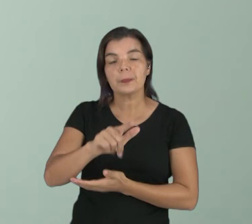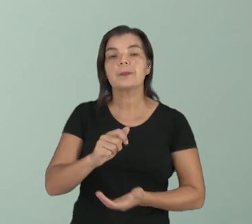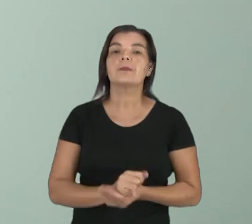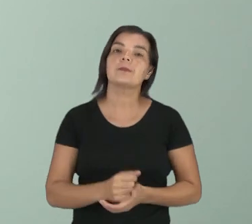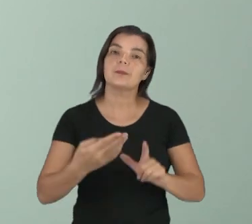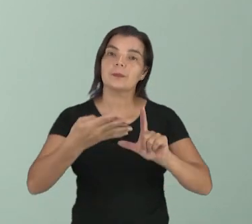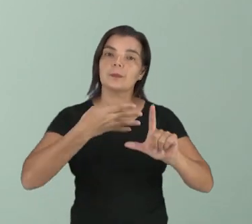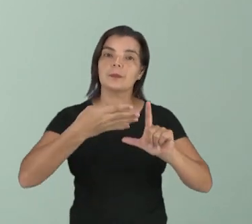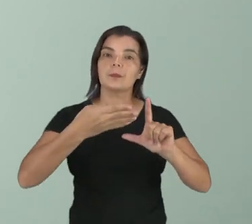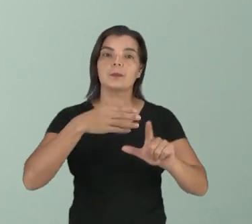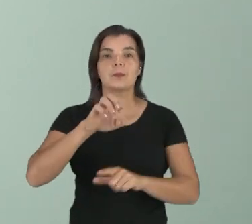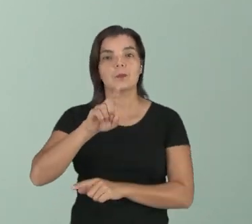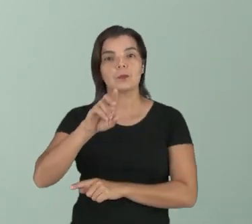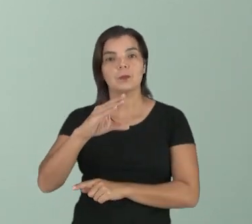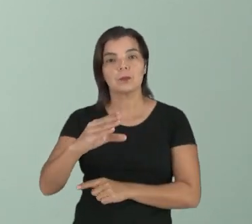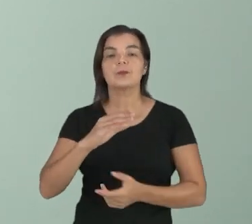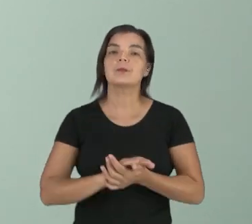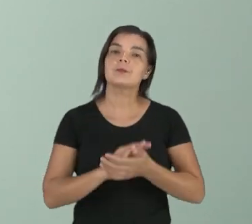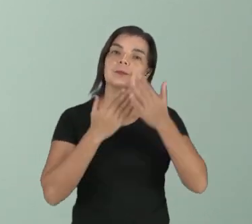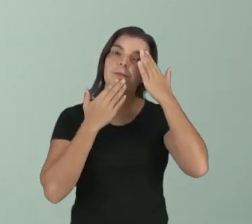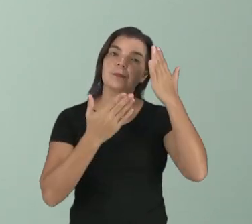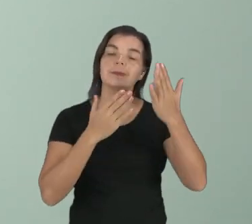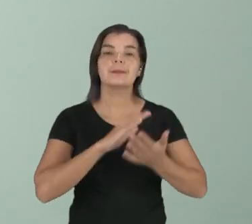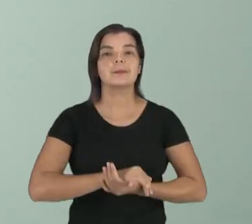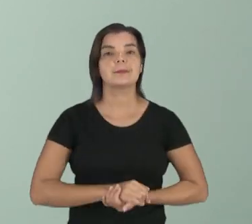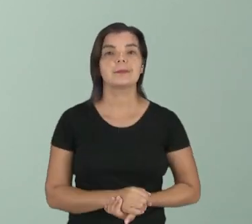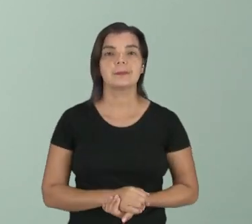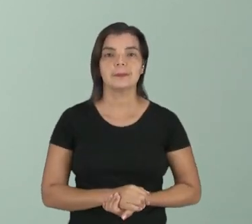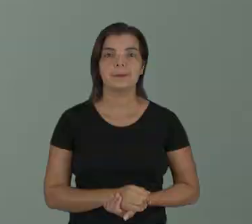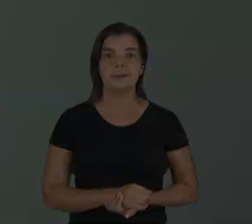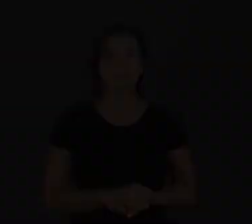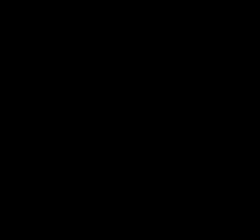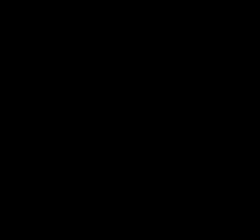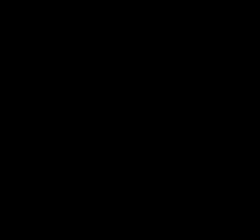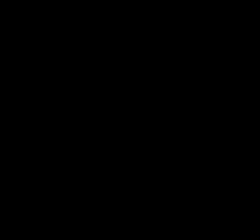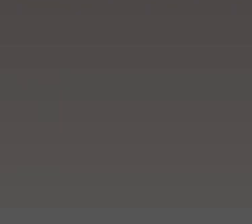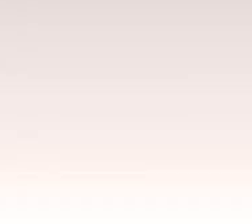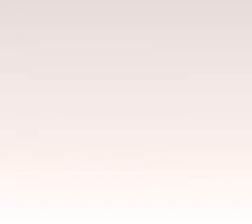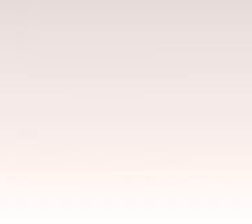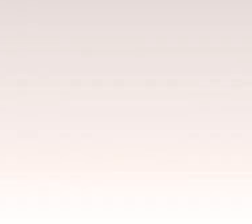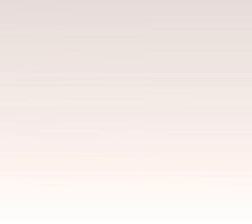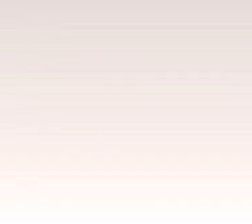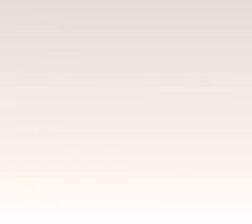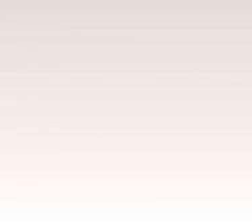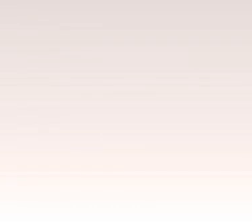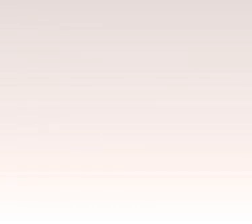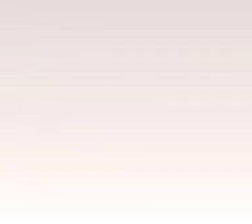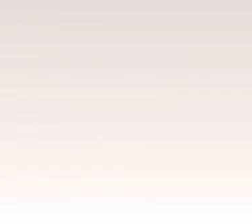novamente, acessem o portal Eduque Acre. Obrigada.